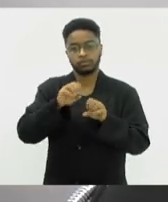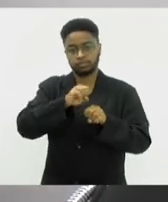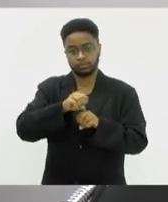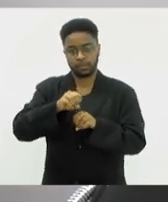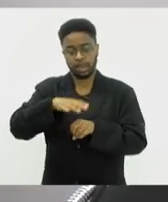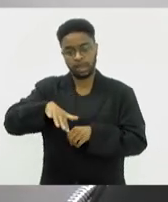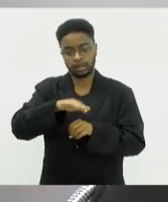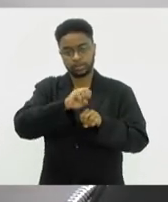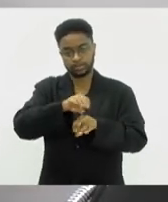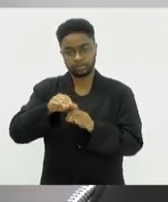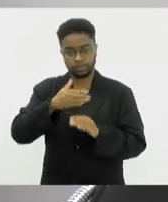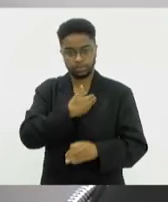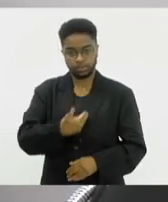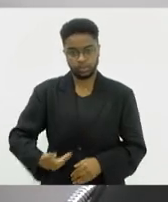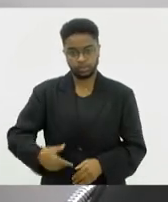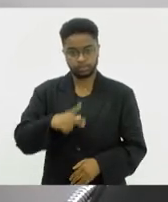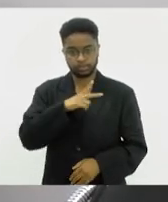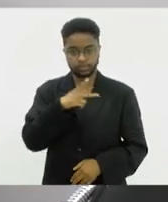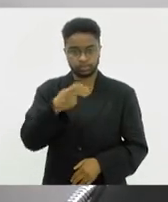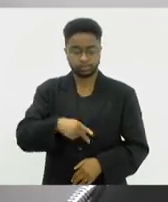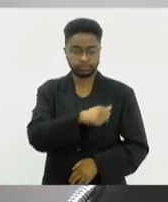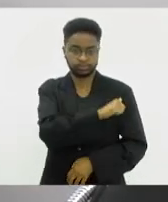Janeiro.